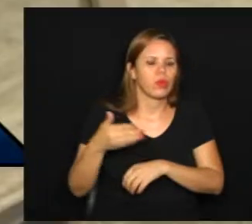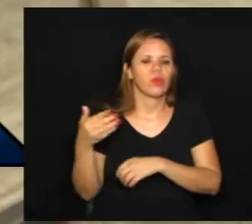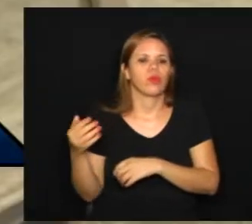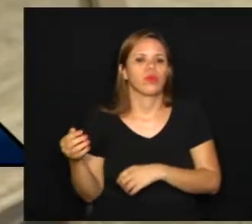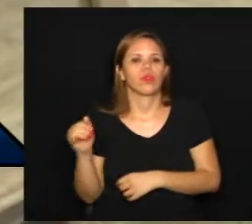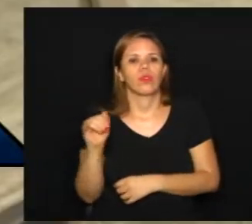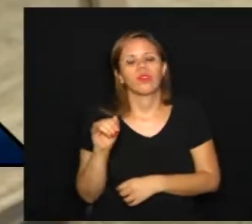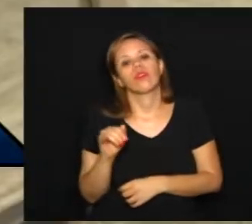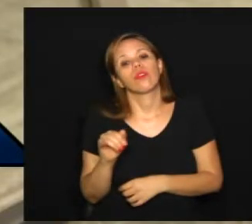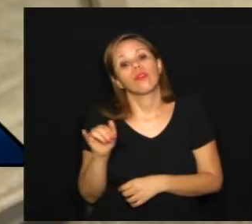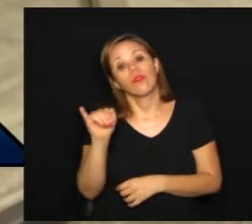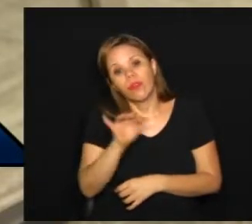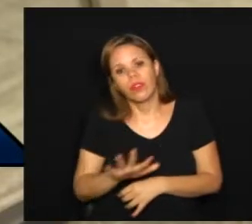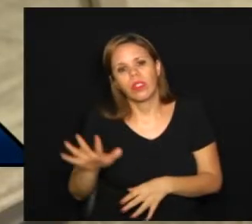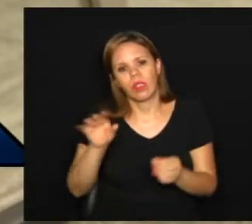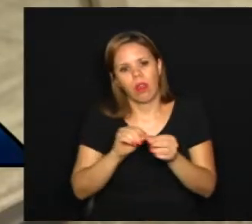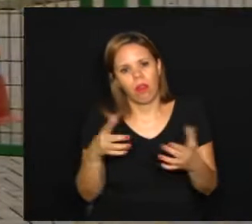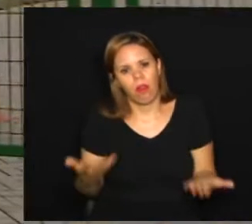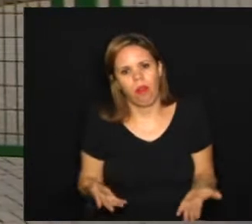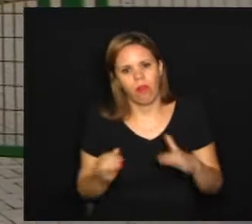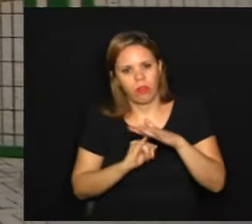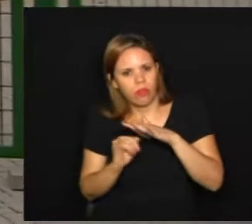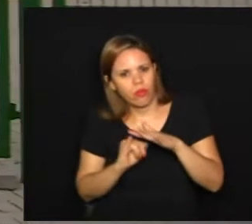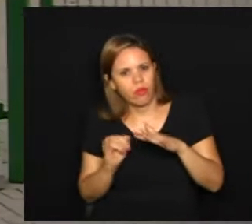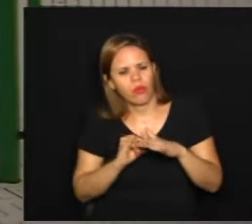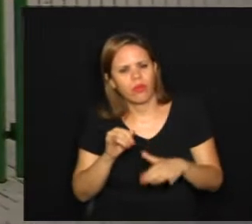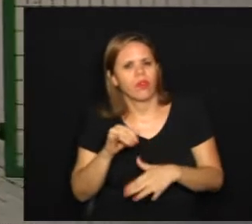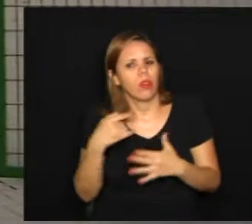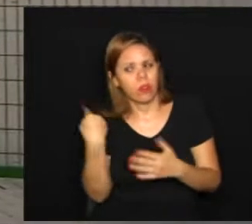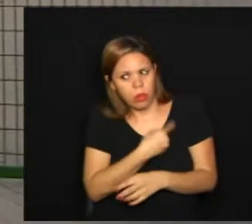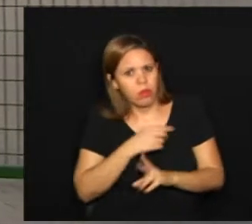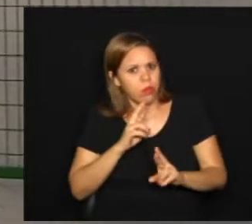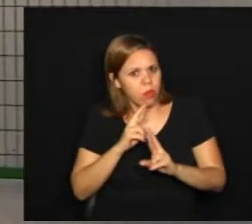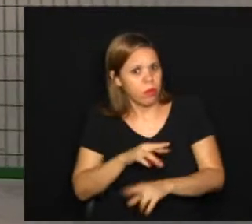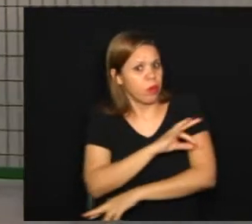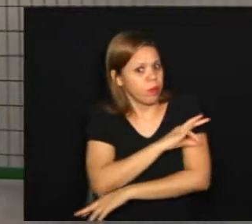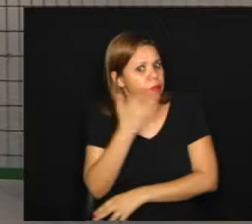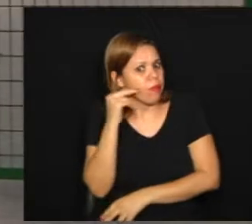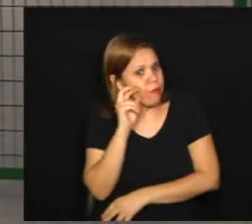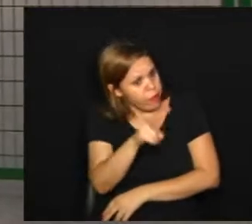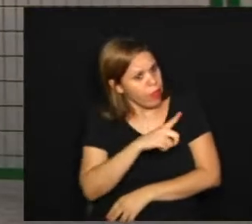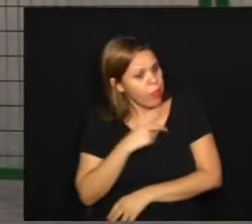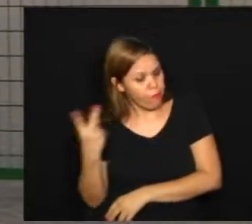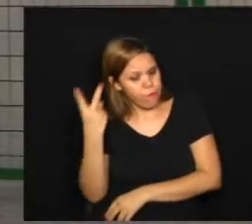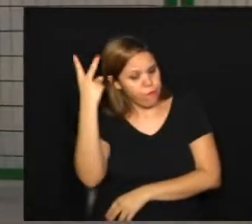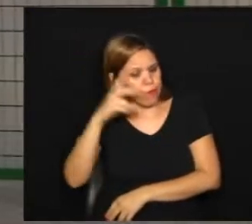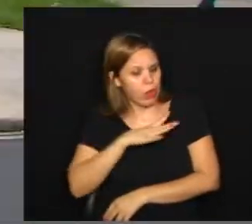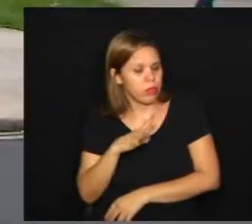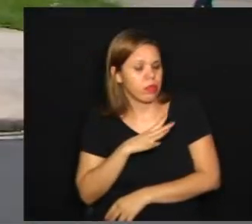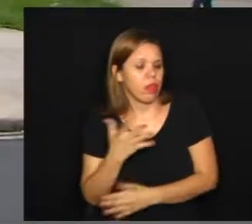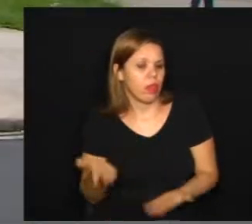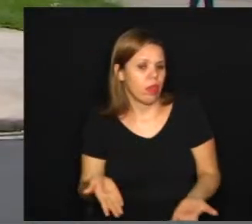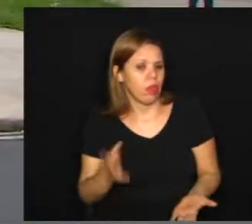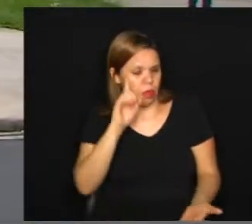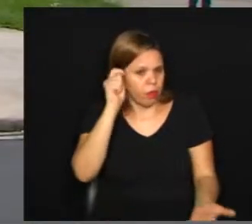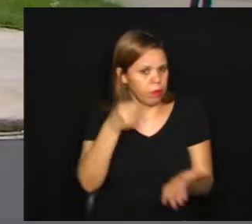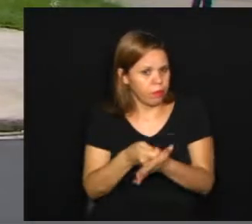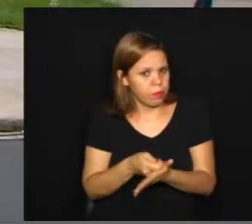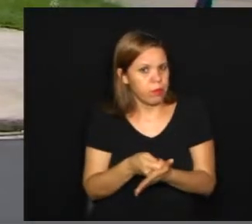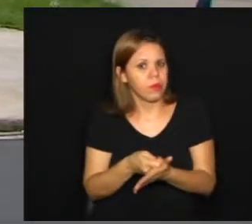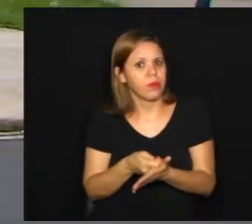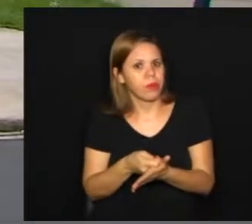Federal. A gente espera que a prefeitura dê conta do valor que é ter o Instituto Federal na cidade e